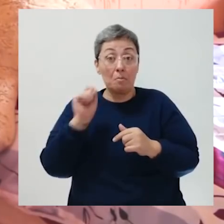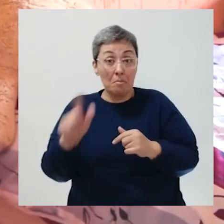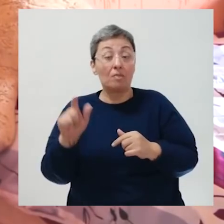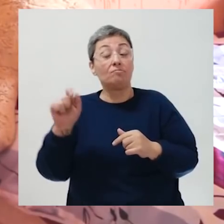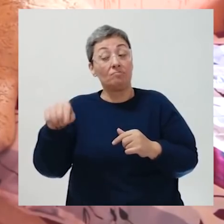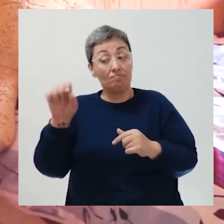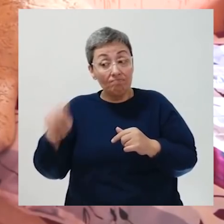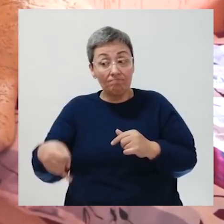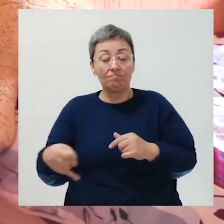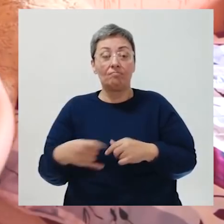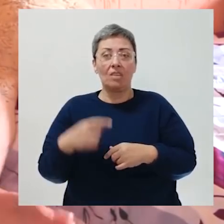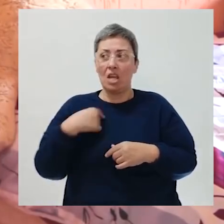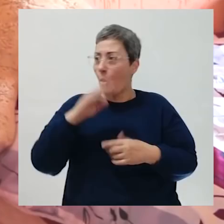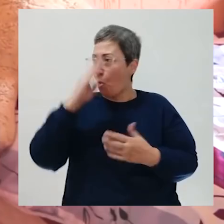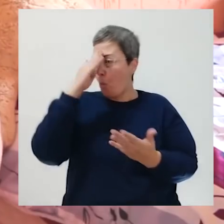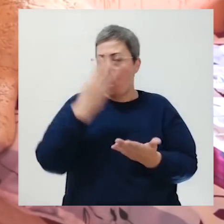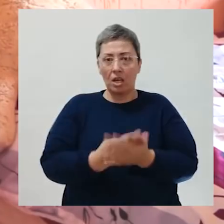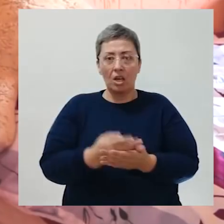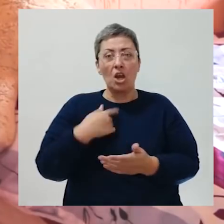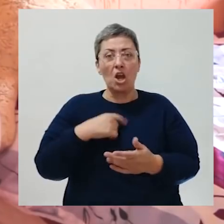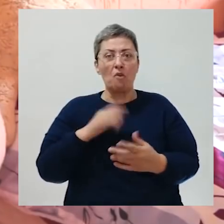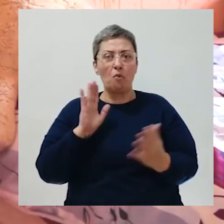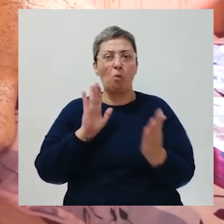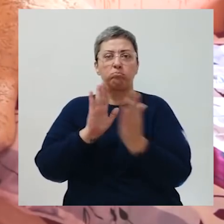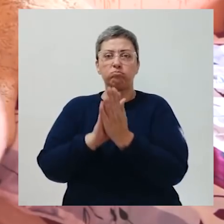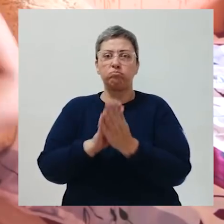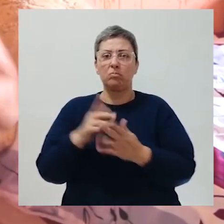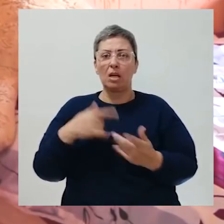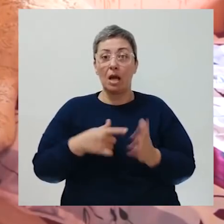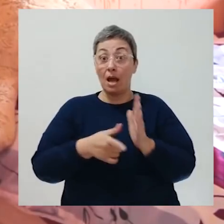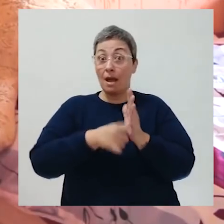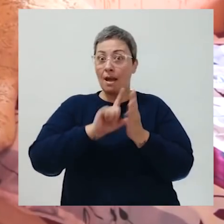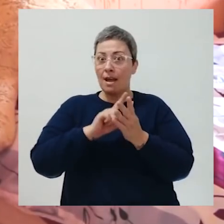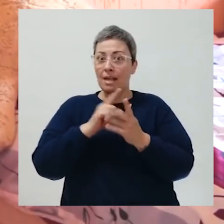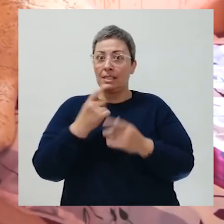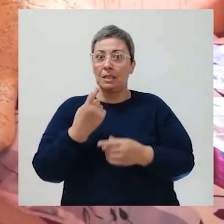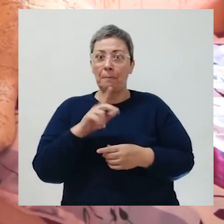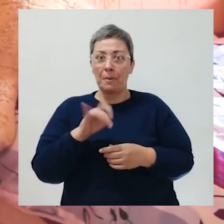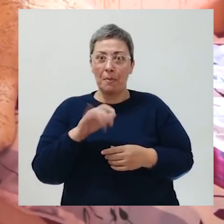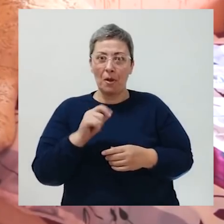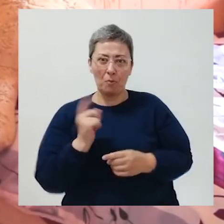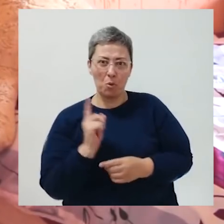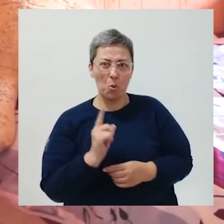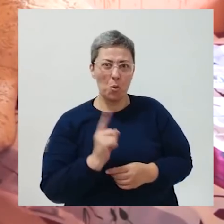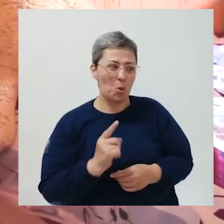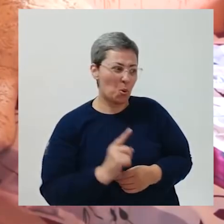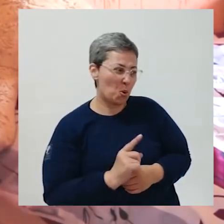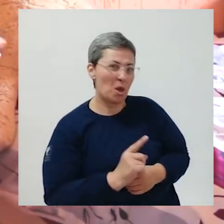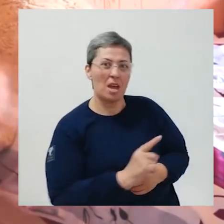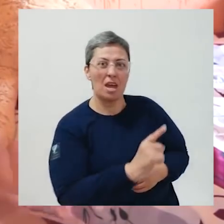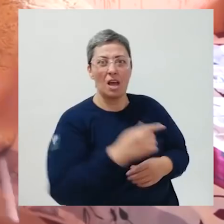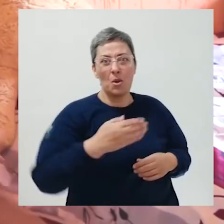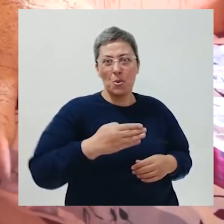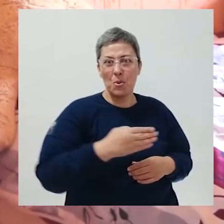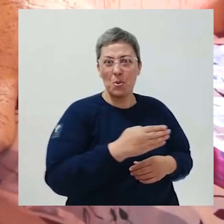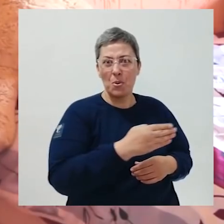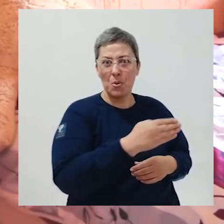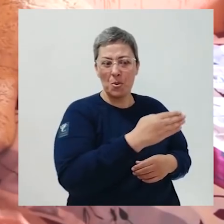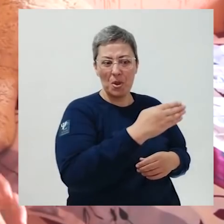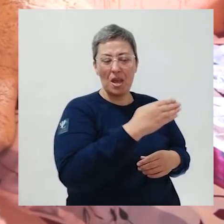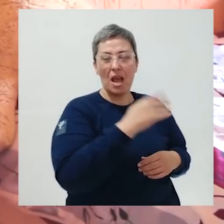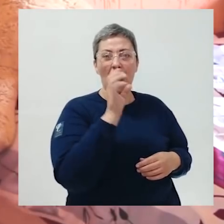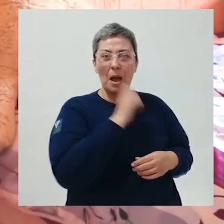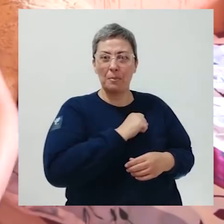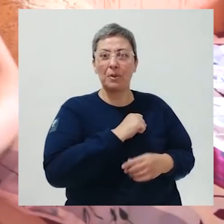falando mal de você sim. Não acredito, eu vou falar com ele. Só que antes disso, o Pipoca foi correndo, nadando,